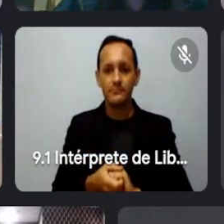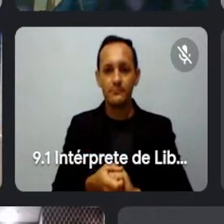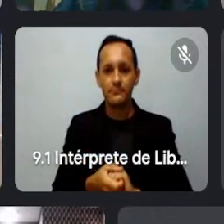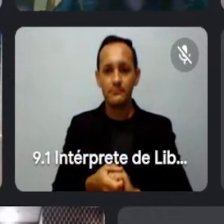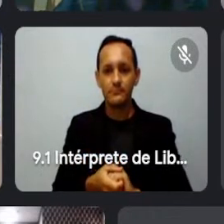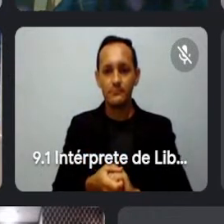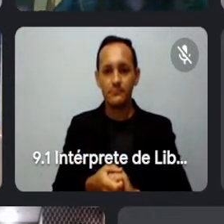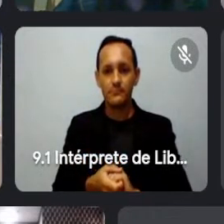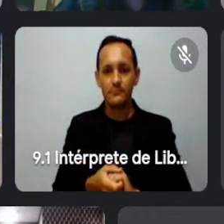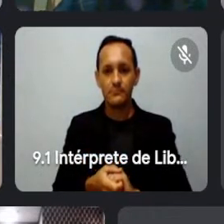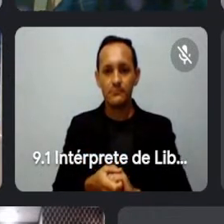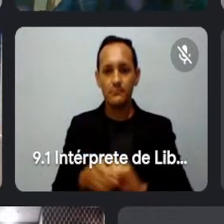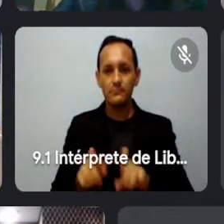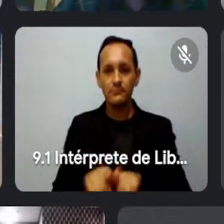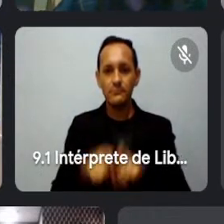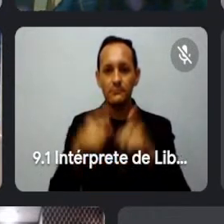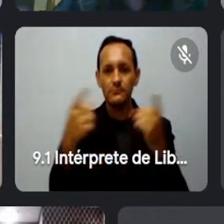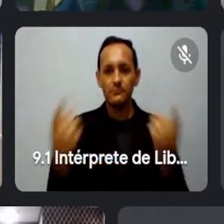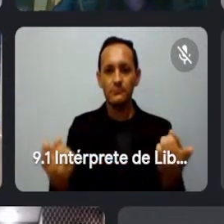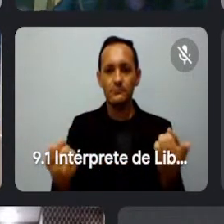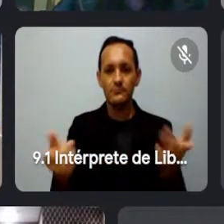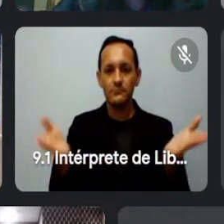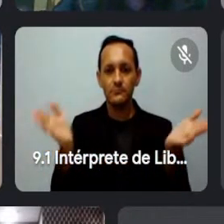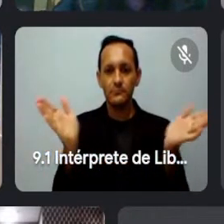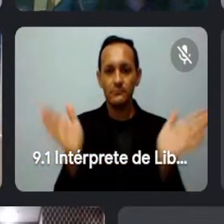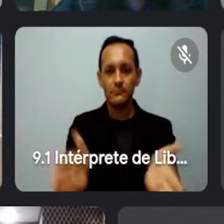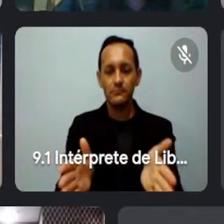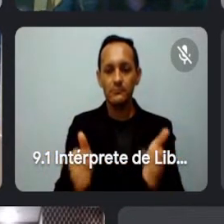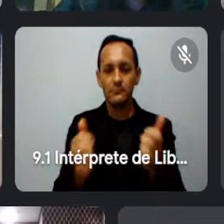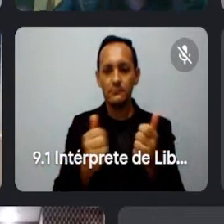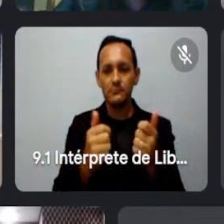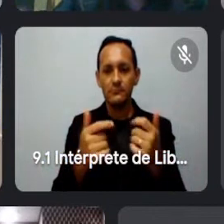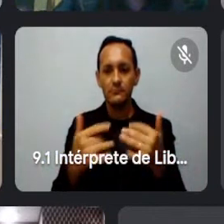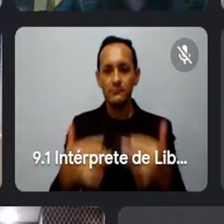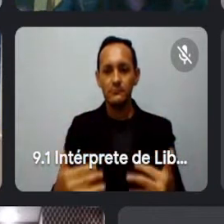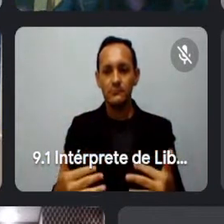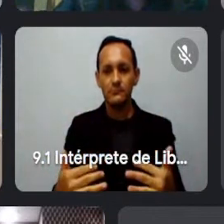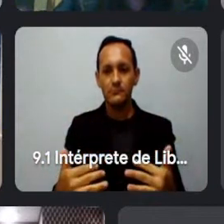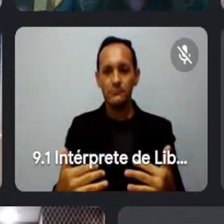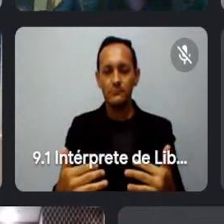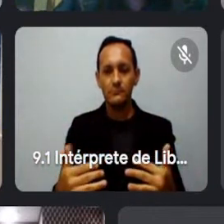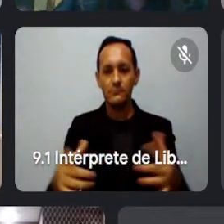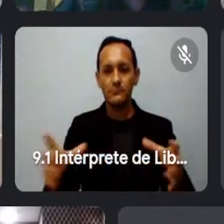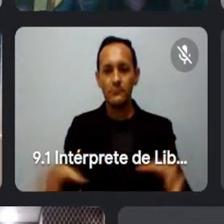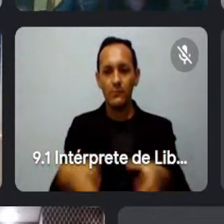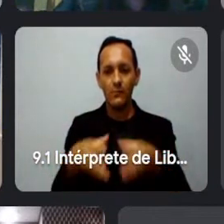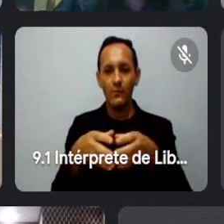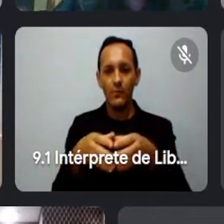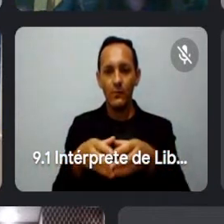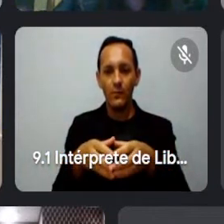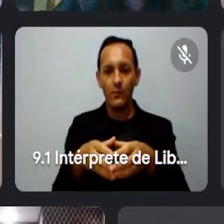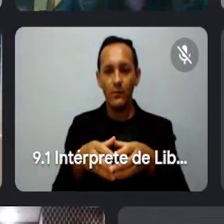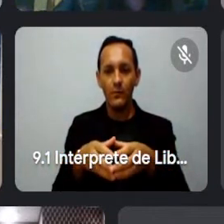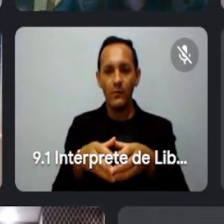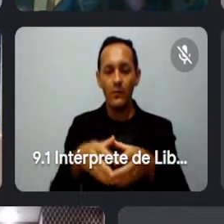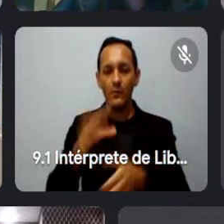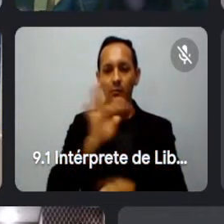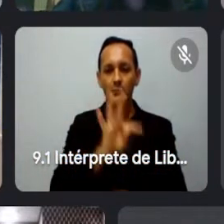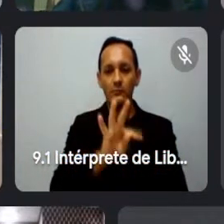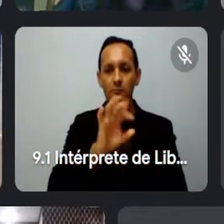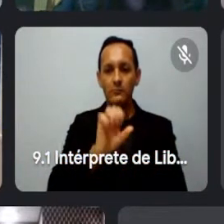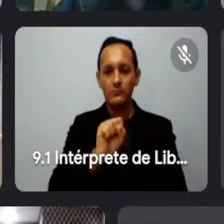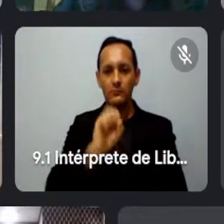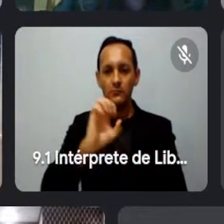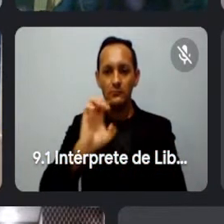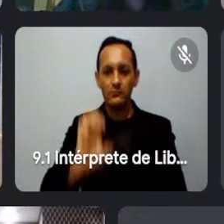é Mas como já foi firmado para a jurisprudência do TSE